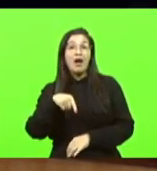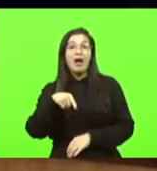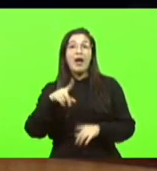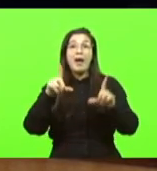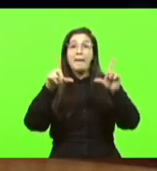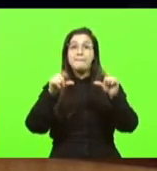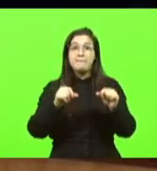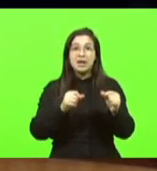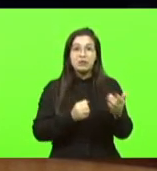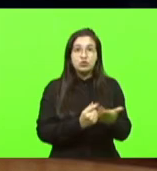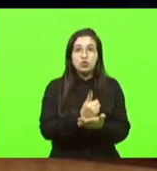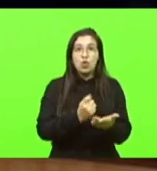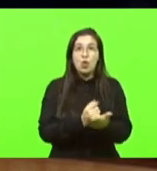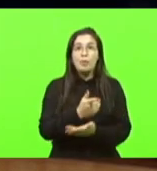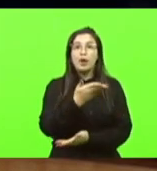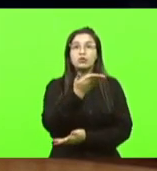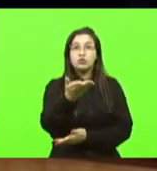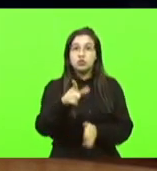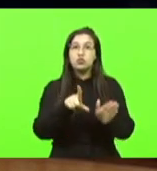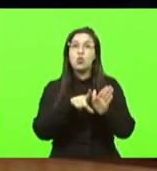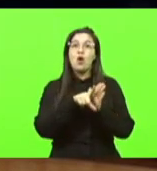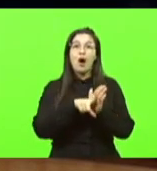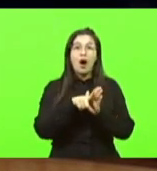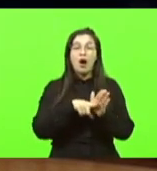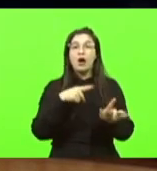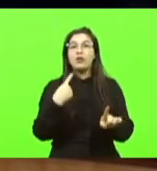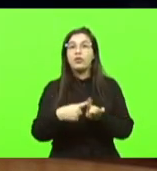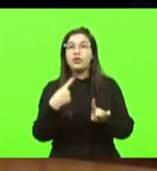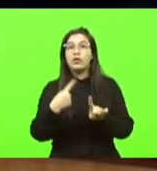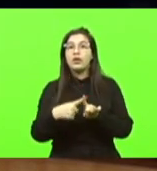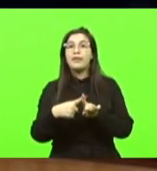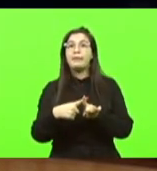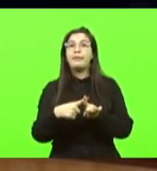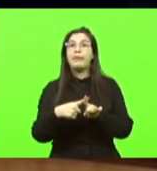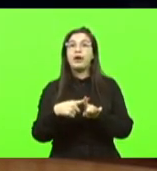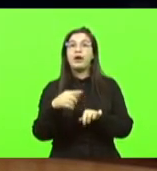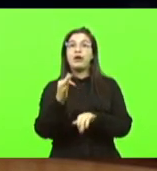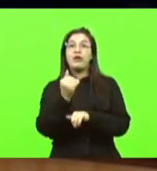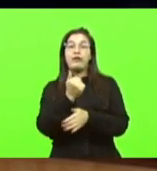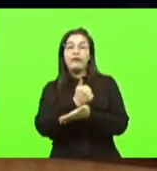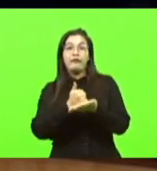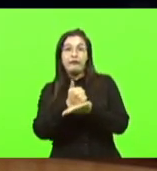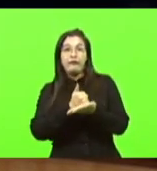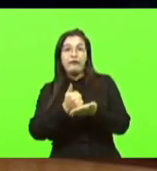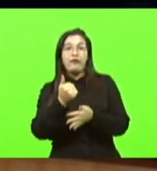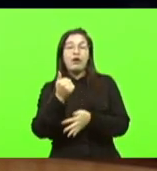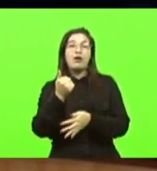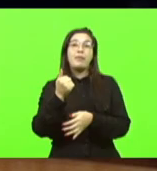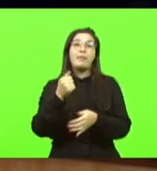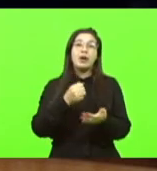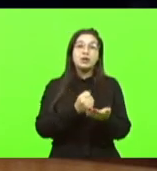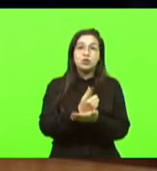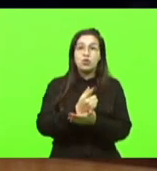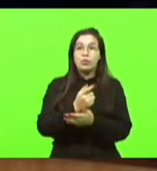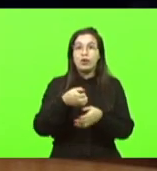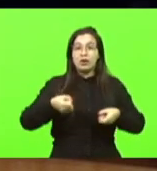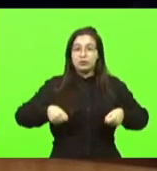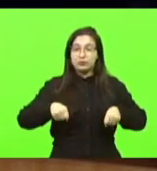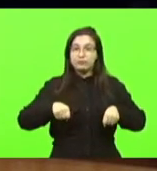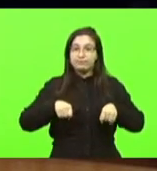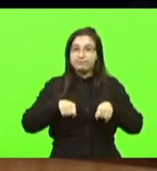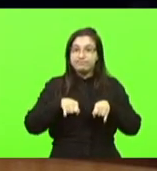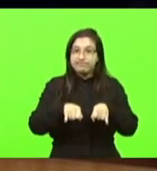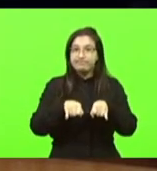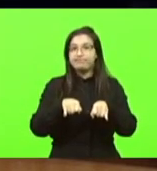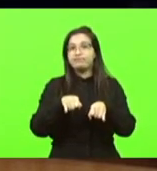comprando na tua loja é menos gente comprando na farmácia é menos gente comprando no supermercado a renda não